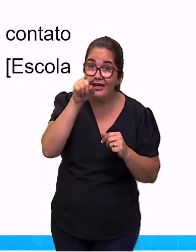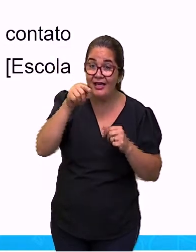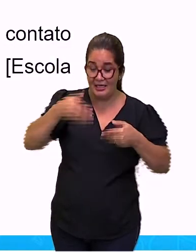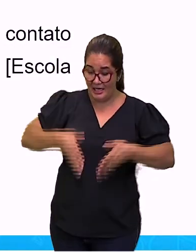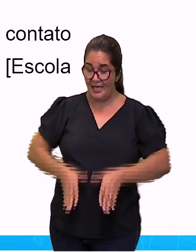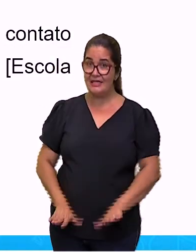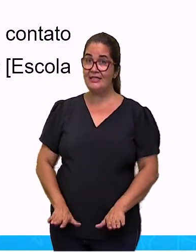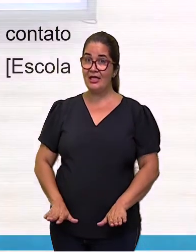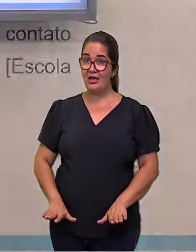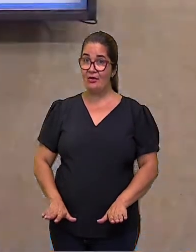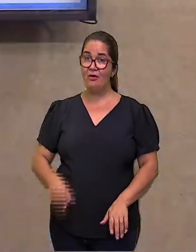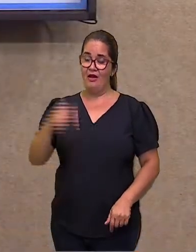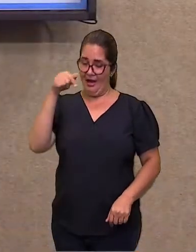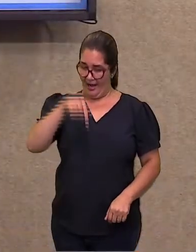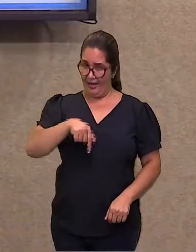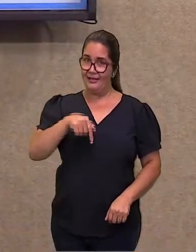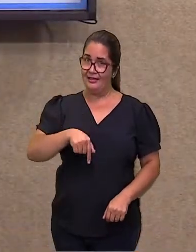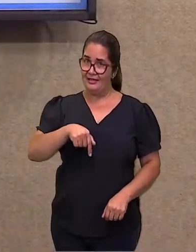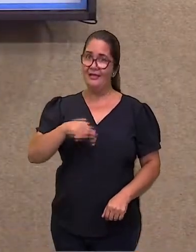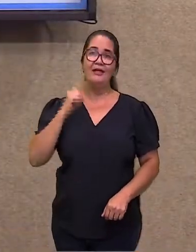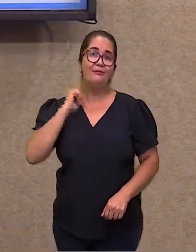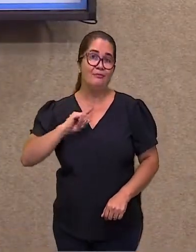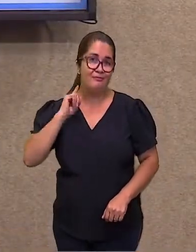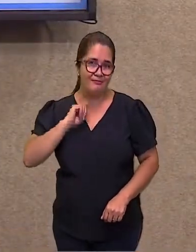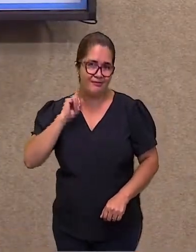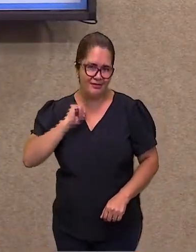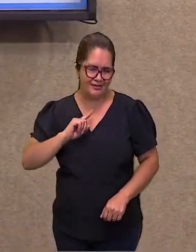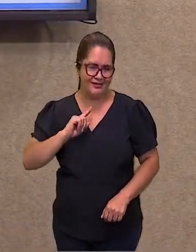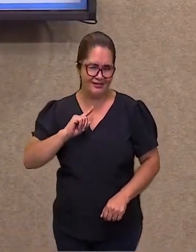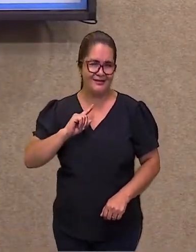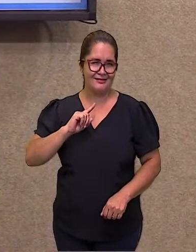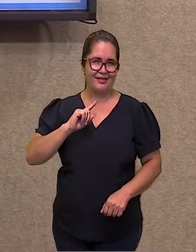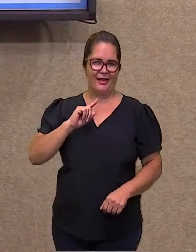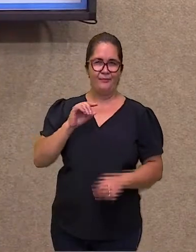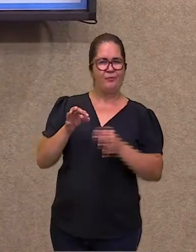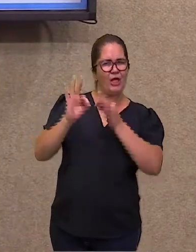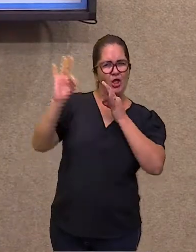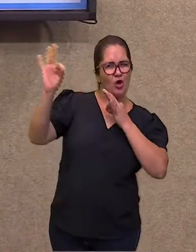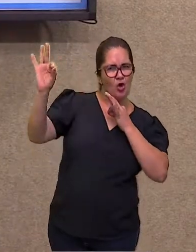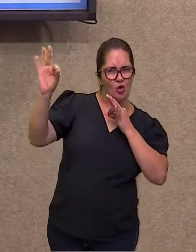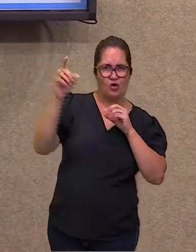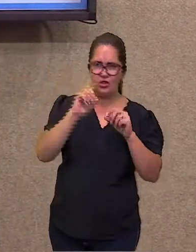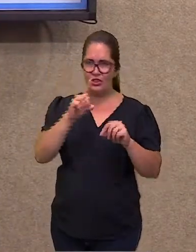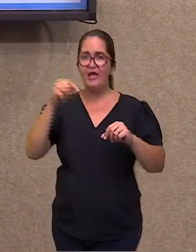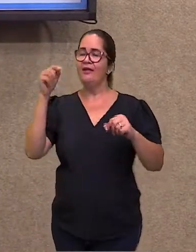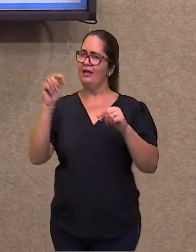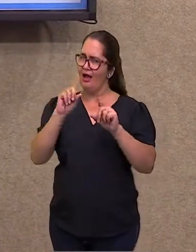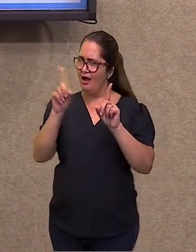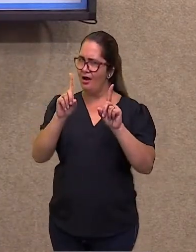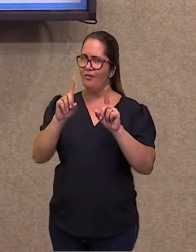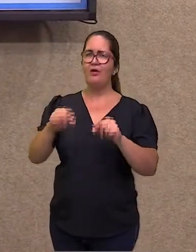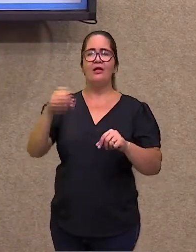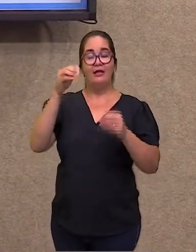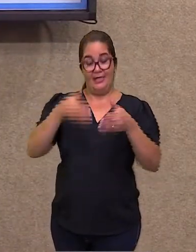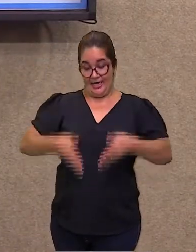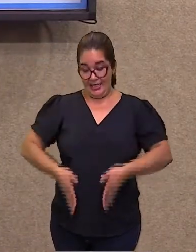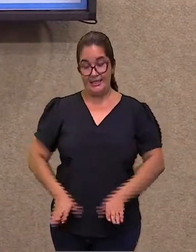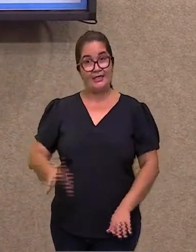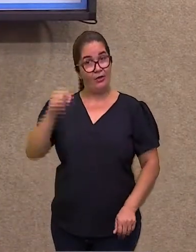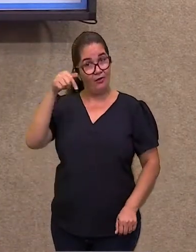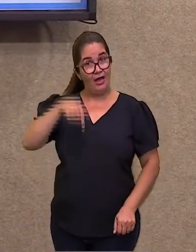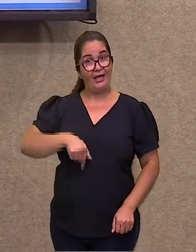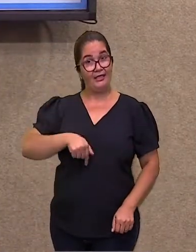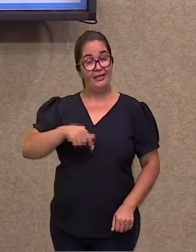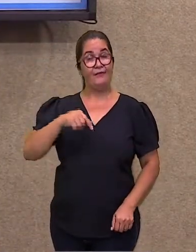artista mineiro aqui do Cerro, né? Não é muito longe da gente, mas nasceu aqui em Minas. E